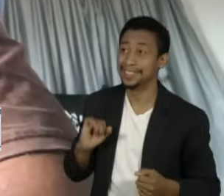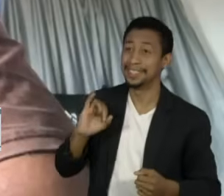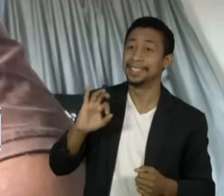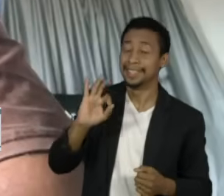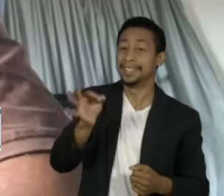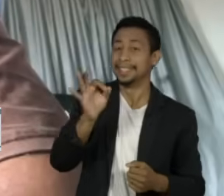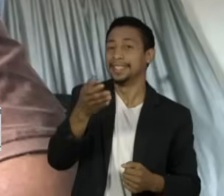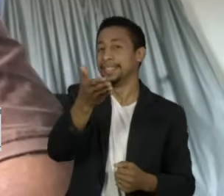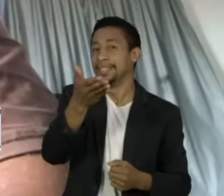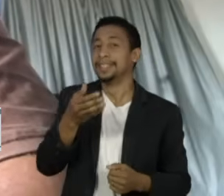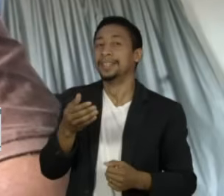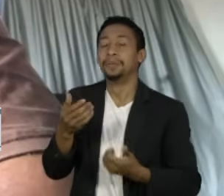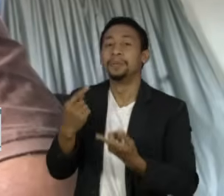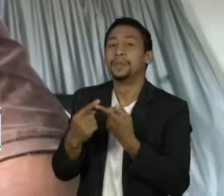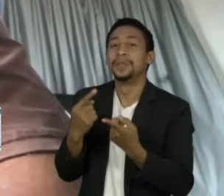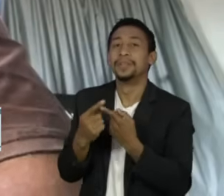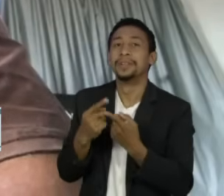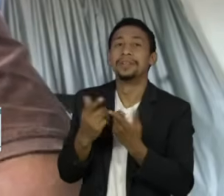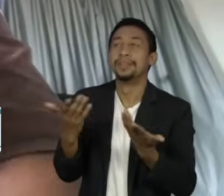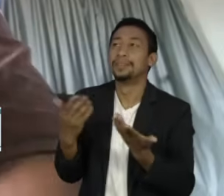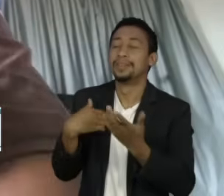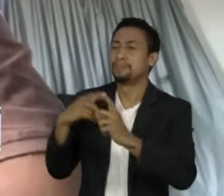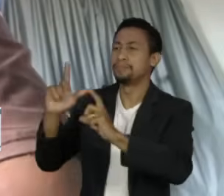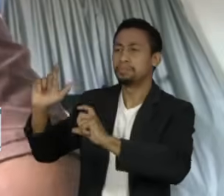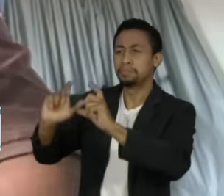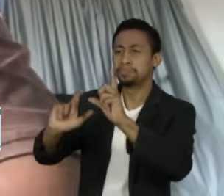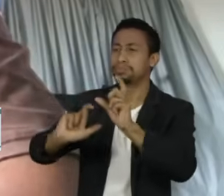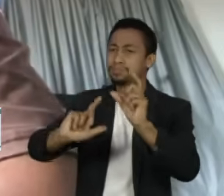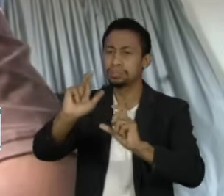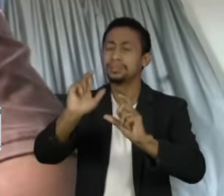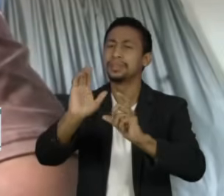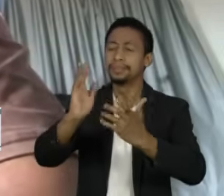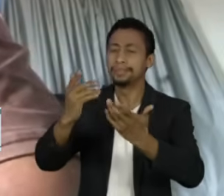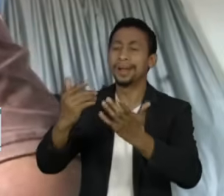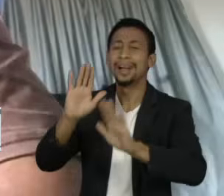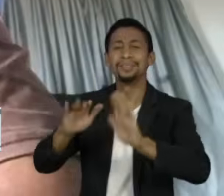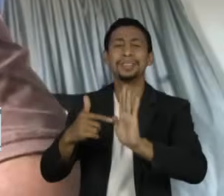mídia, ela trata às vezes, sempre vem essa questão da violência,